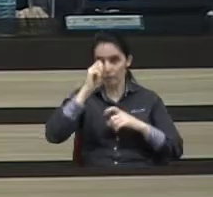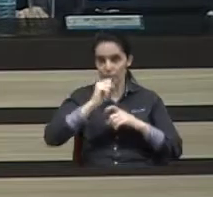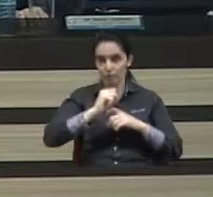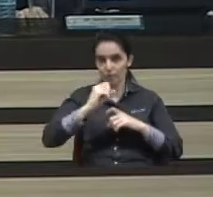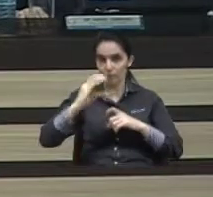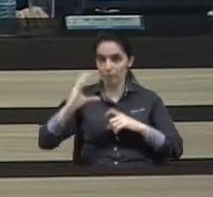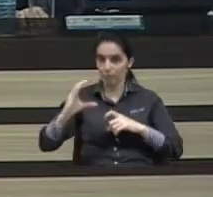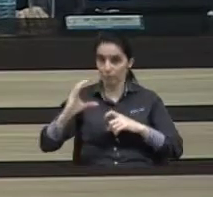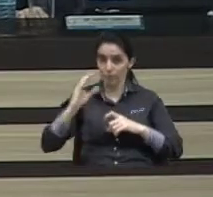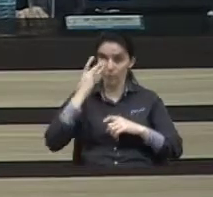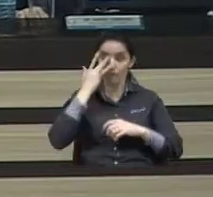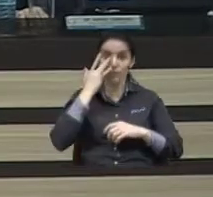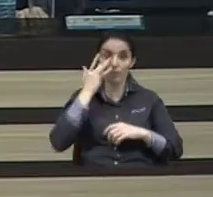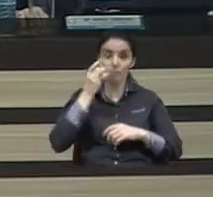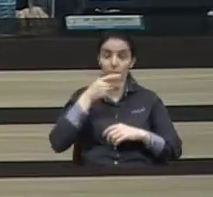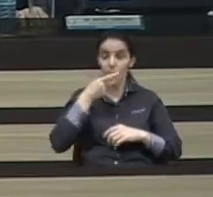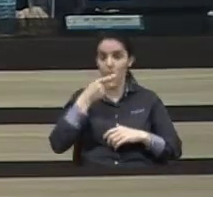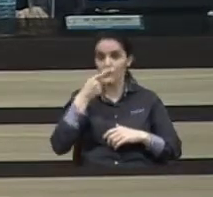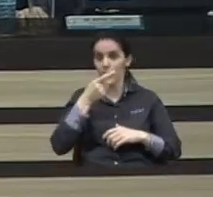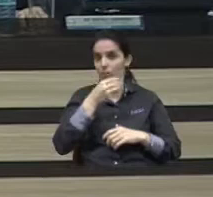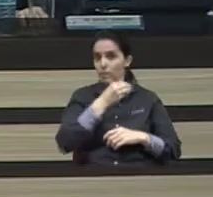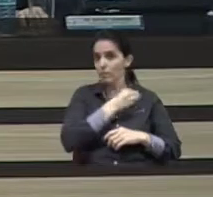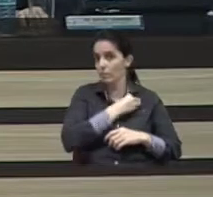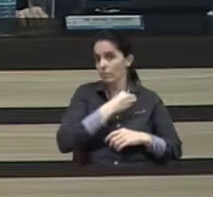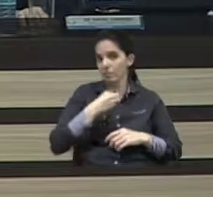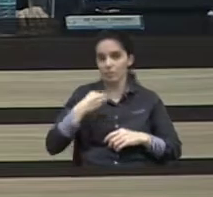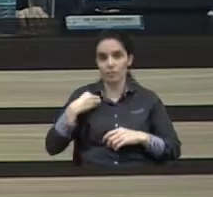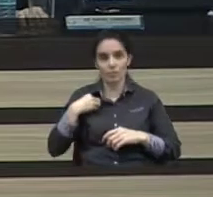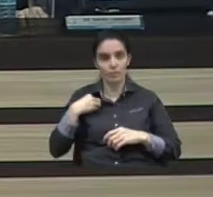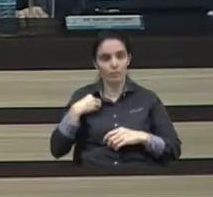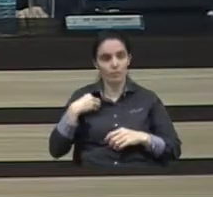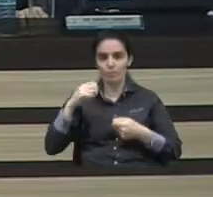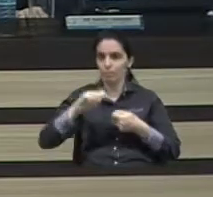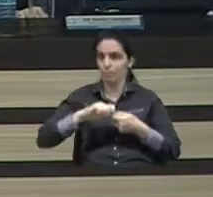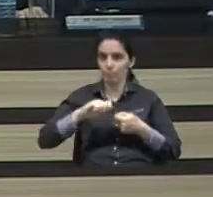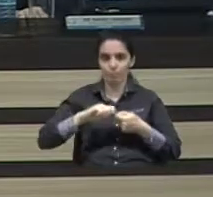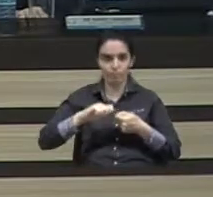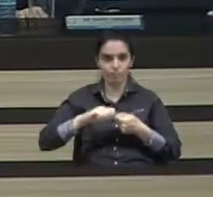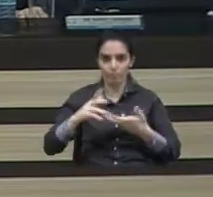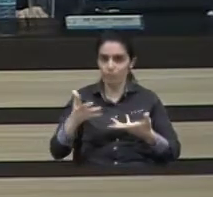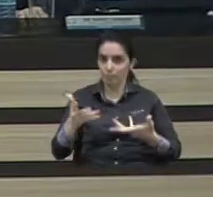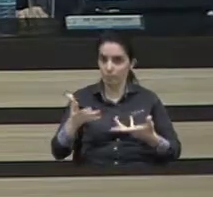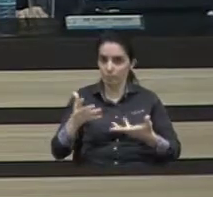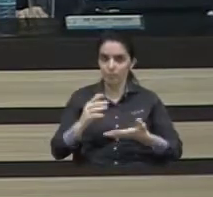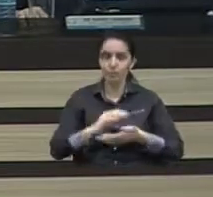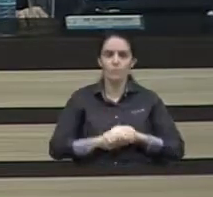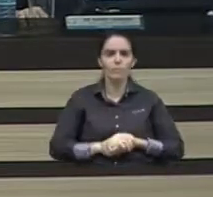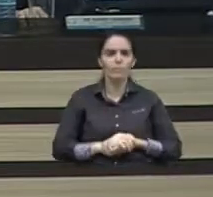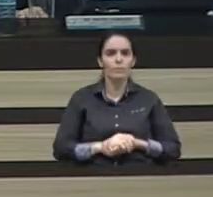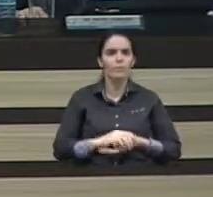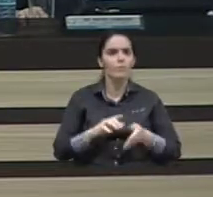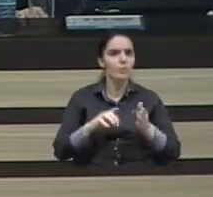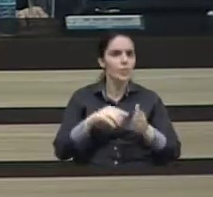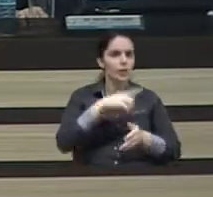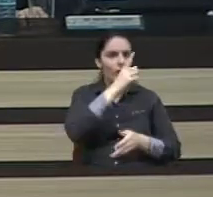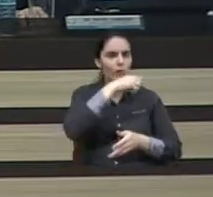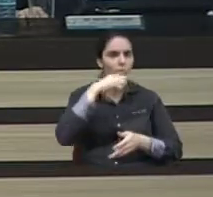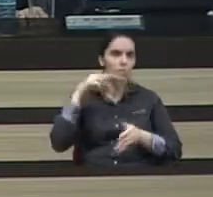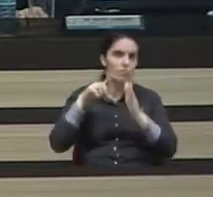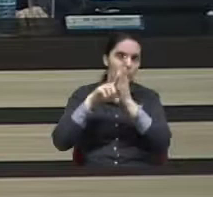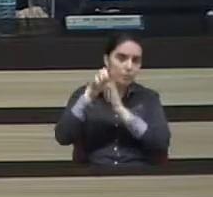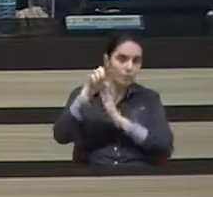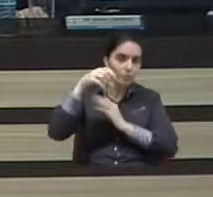cabeça e pescoço, esse exame não está sendo mais realizado. Então, estou perguntando se realmente isso está acontecendo e como é que